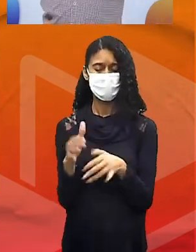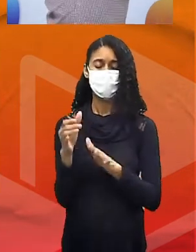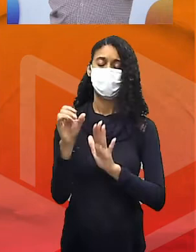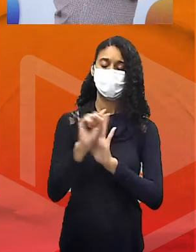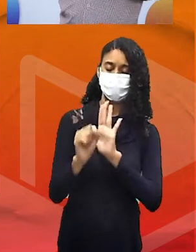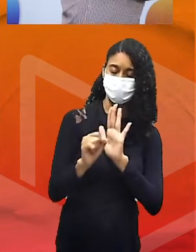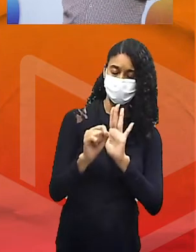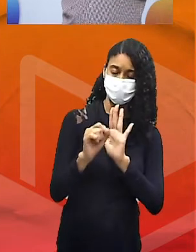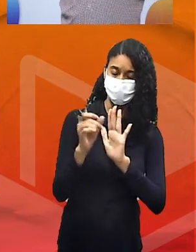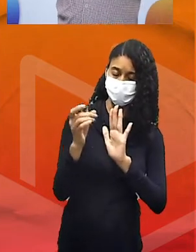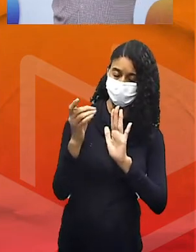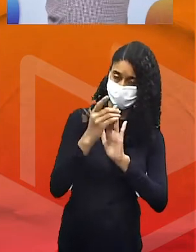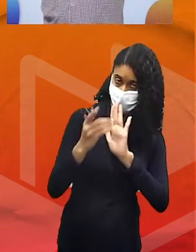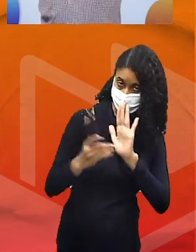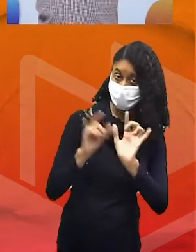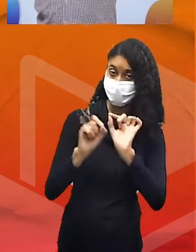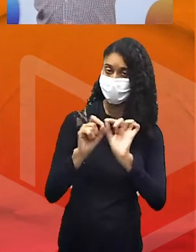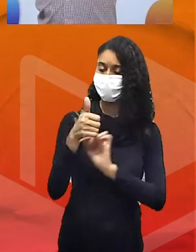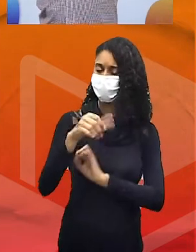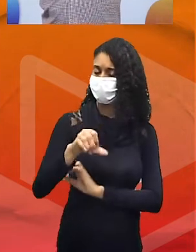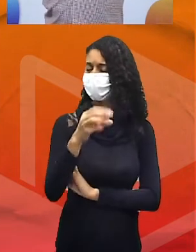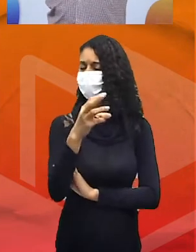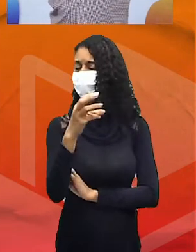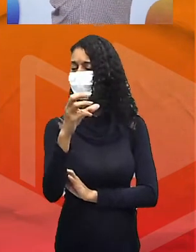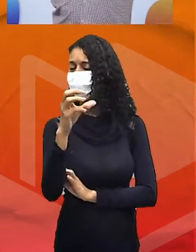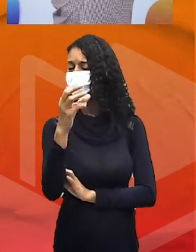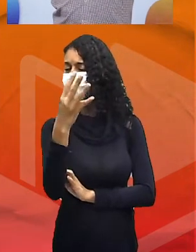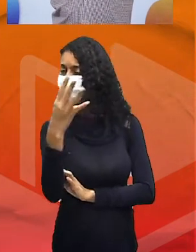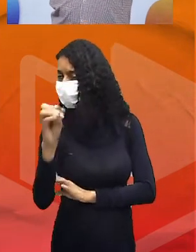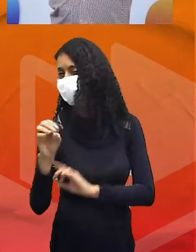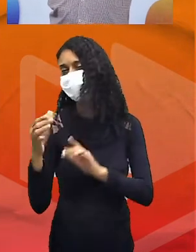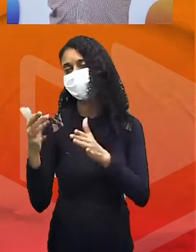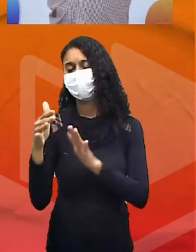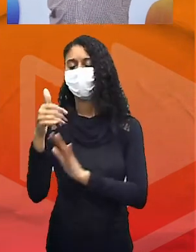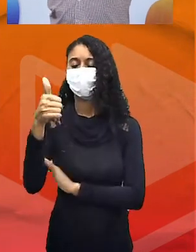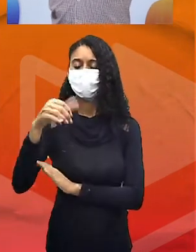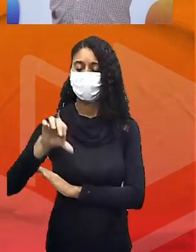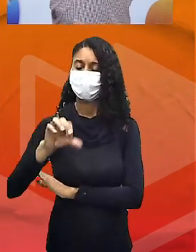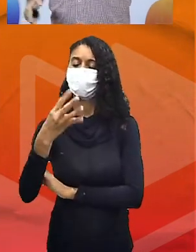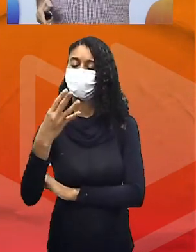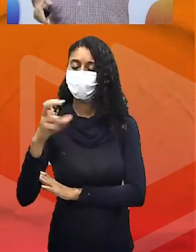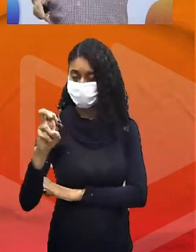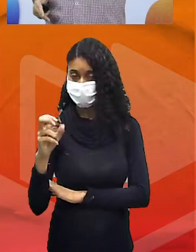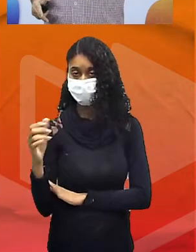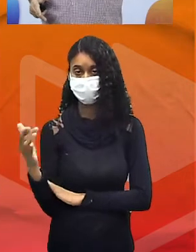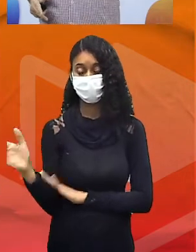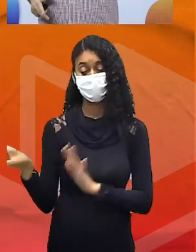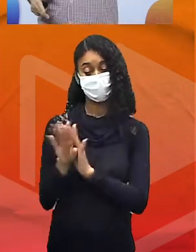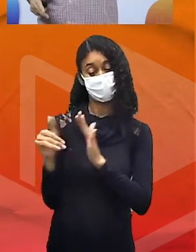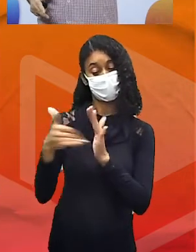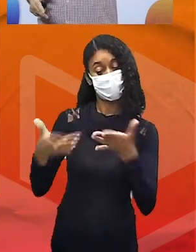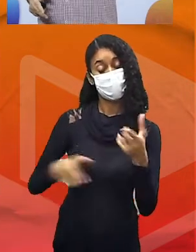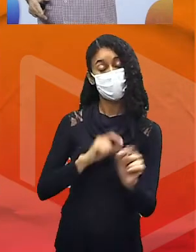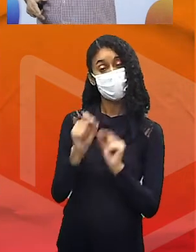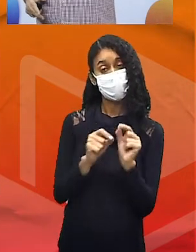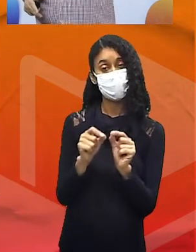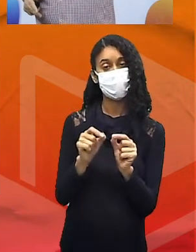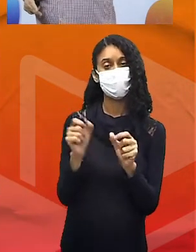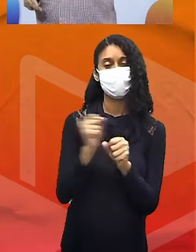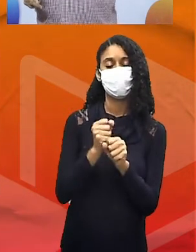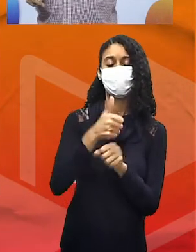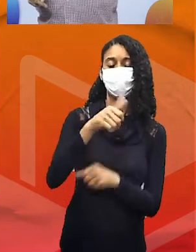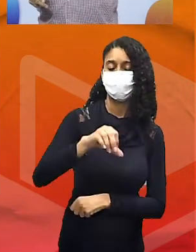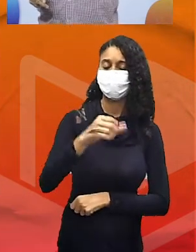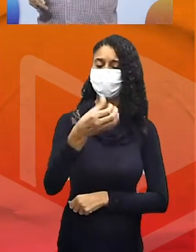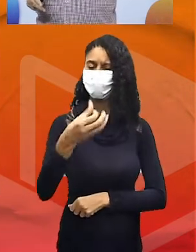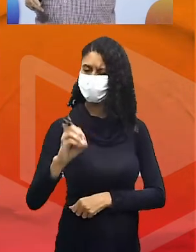40, 45 e tal. E aí vem até os anos 60, quando morre, tá bom? E